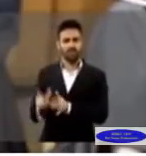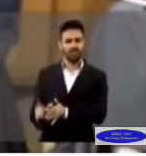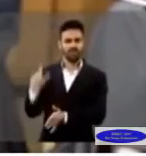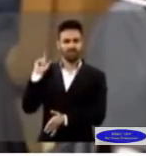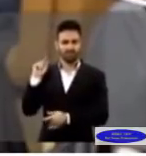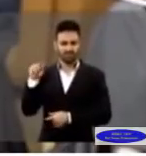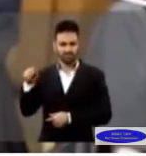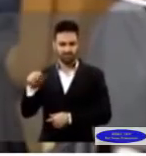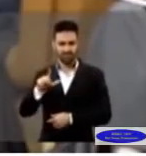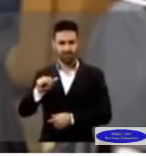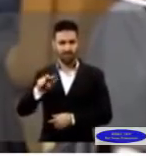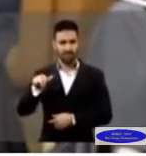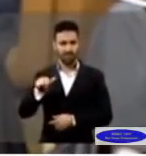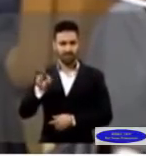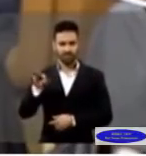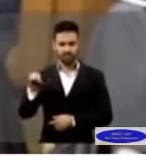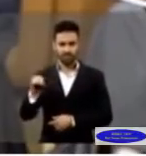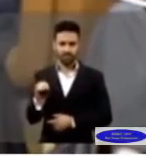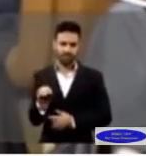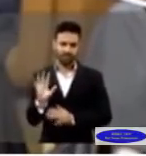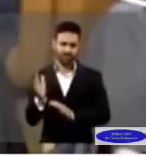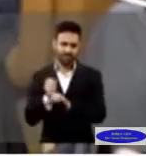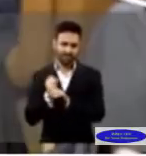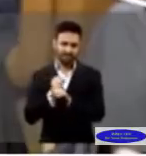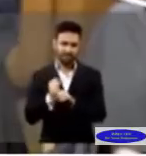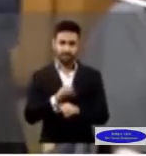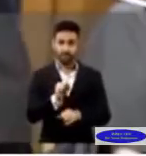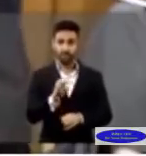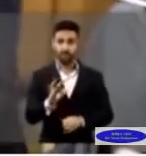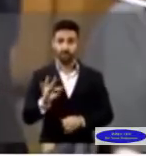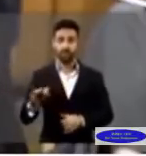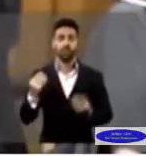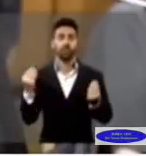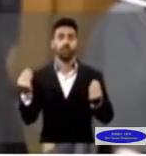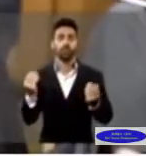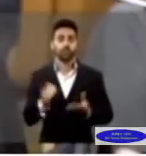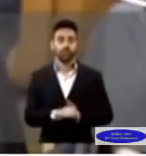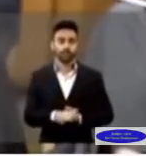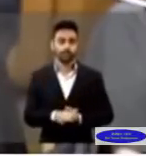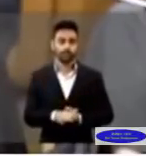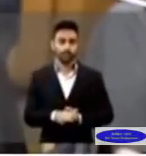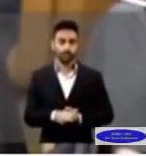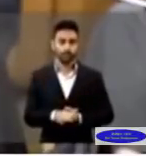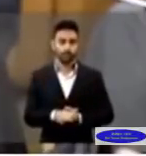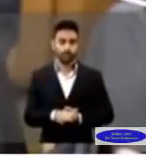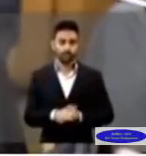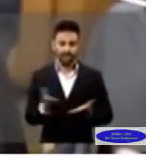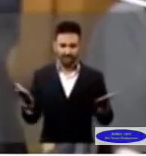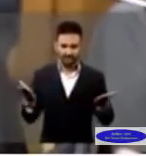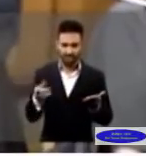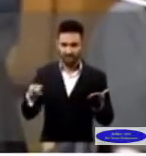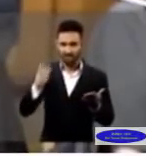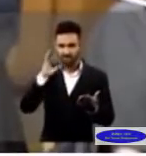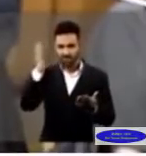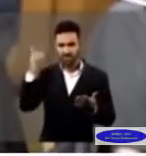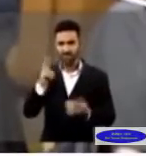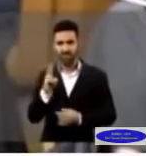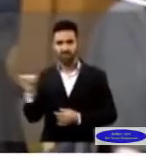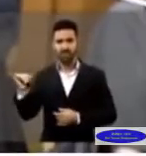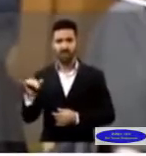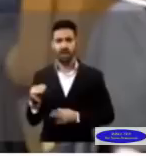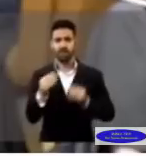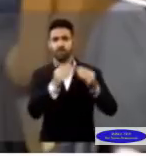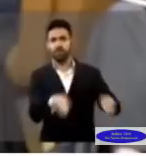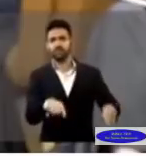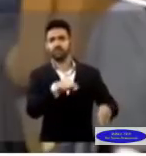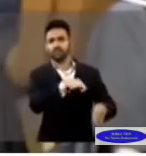lamentável artigo, diz o seguinte, arrematando, abre aspas: a Justiça Eleitoral não possui quadro próprio de juízes e promotores,